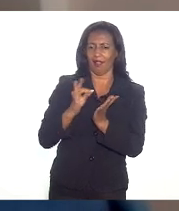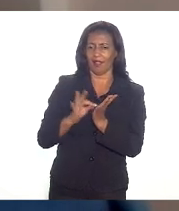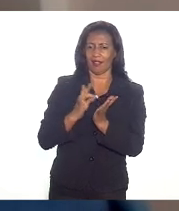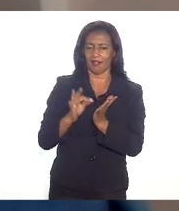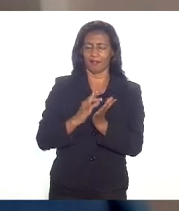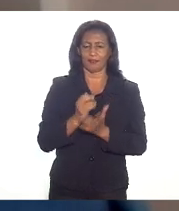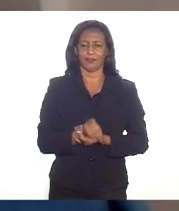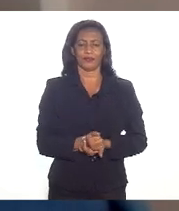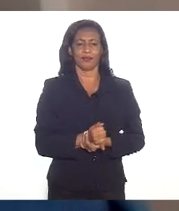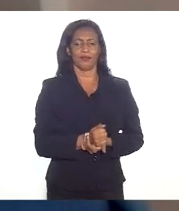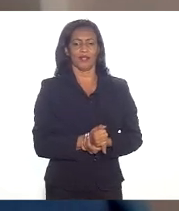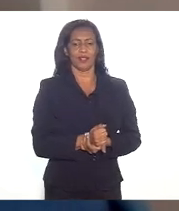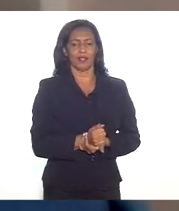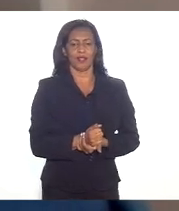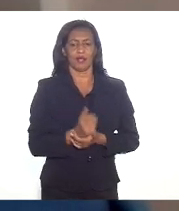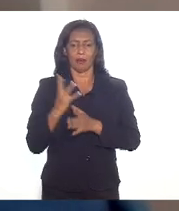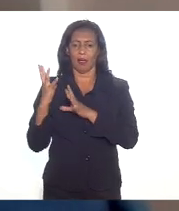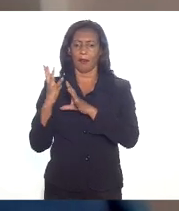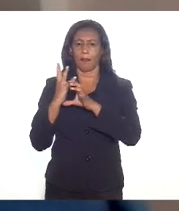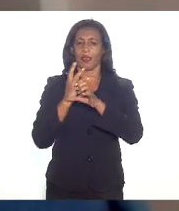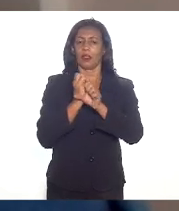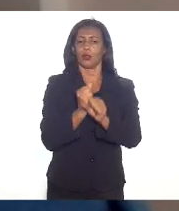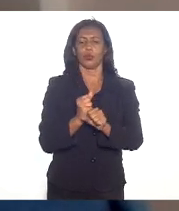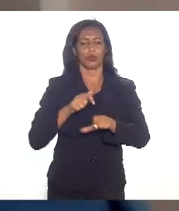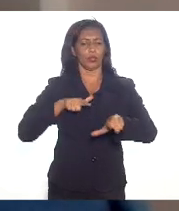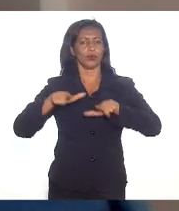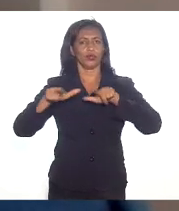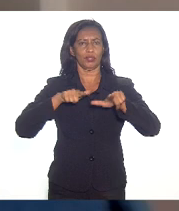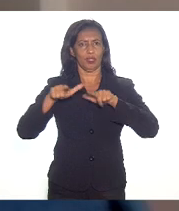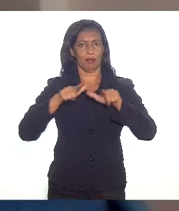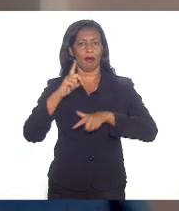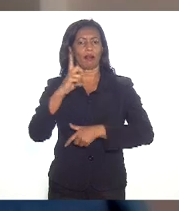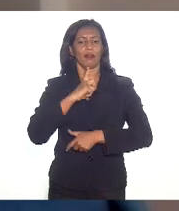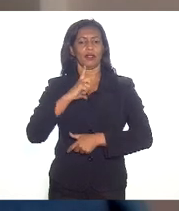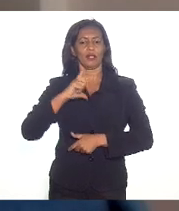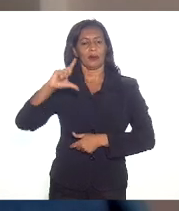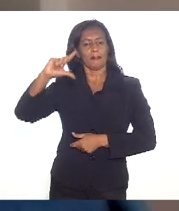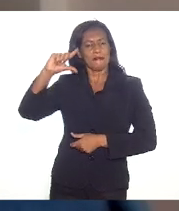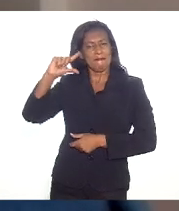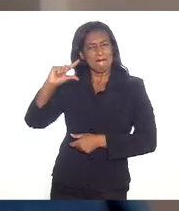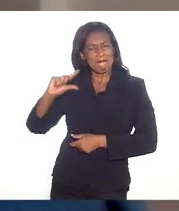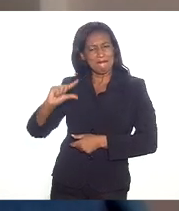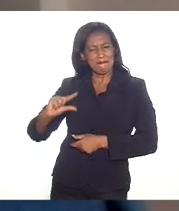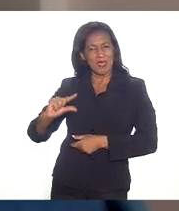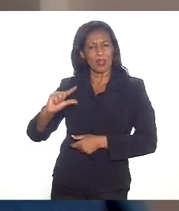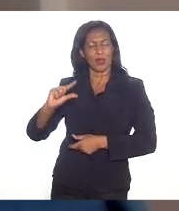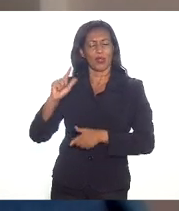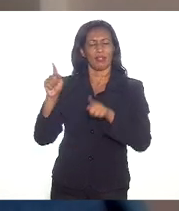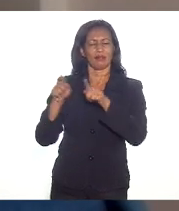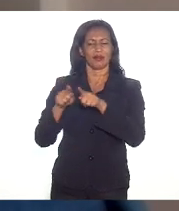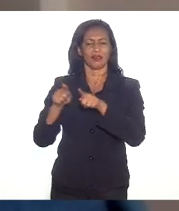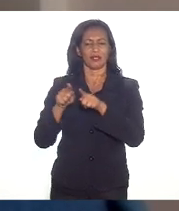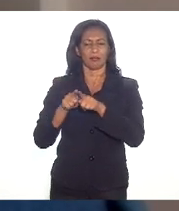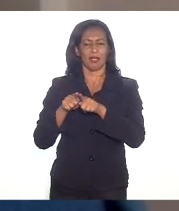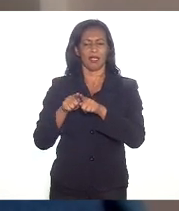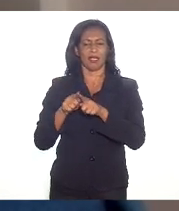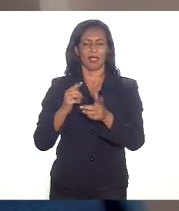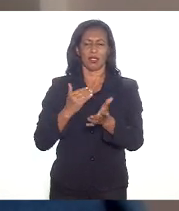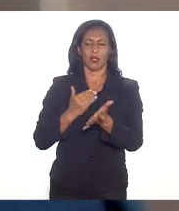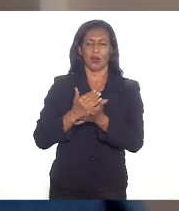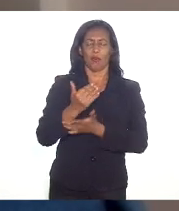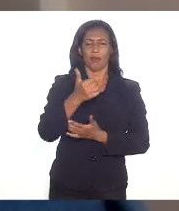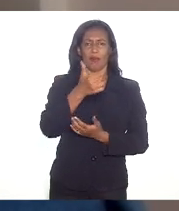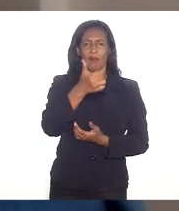indústria de transformação, mas se a gente pegar o total do emprego, a gente também tem um menor dinamismo. Essa série começa em 85,